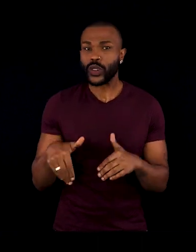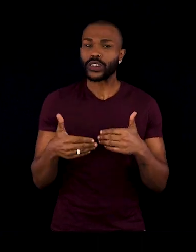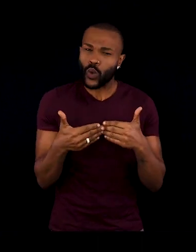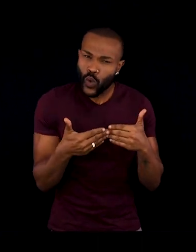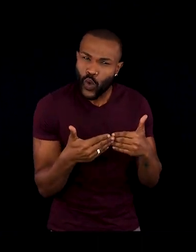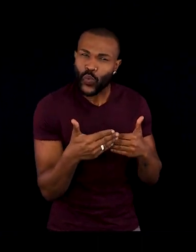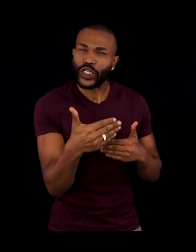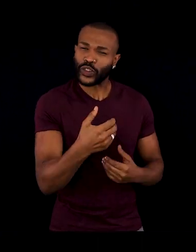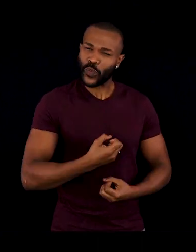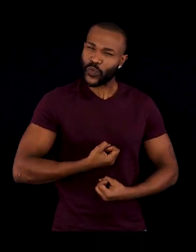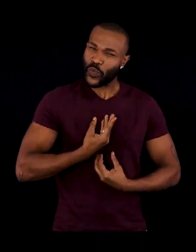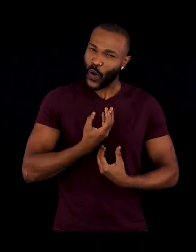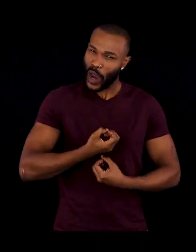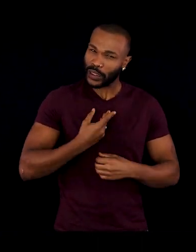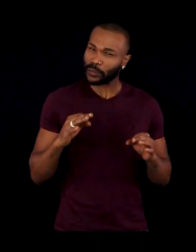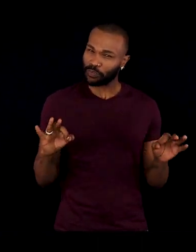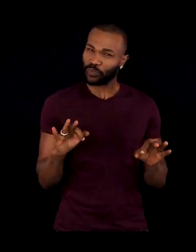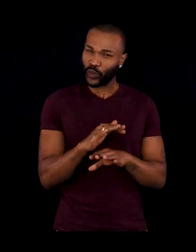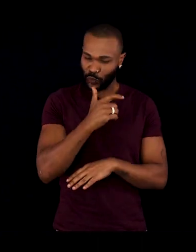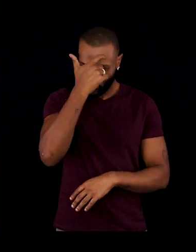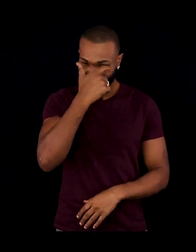Foi daí que eu me tornei poeta.